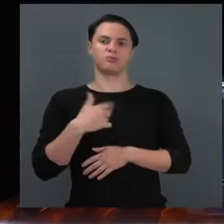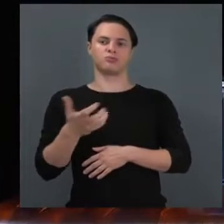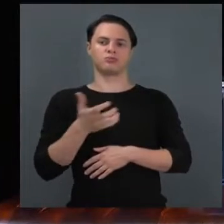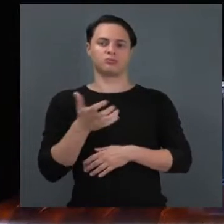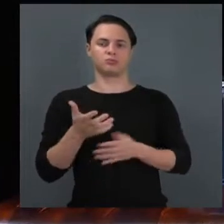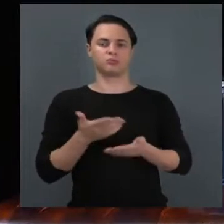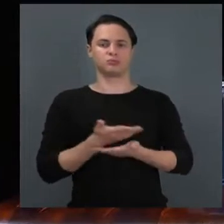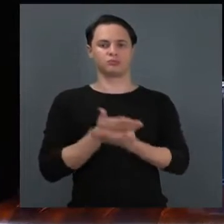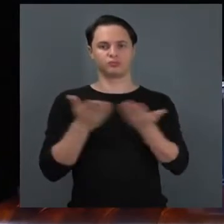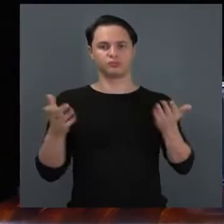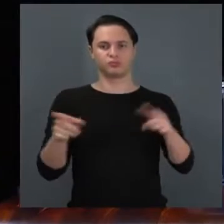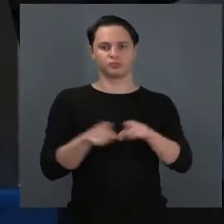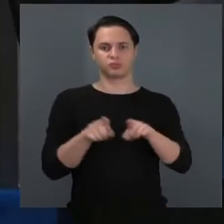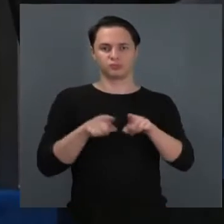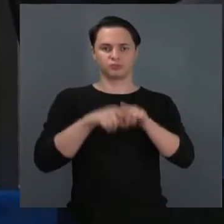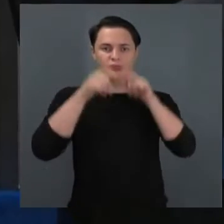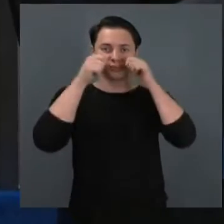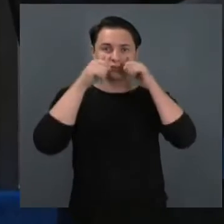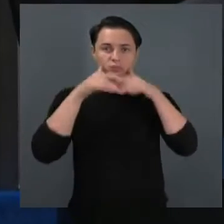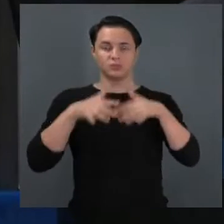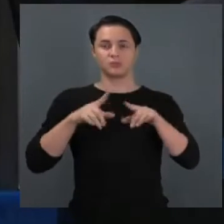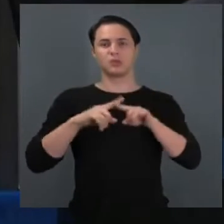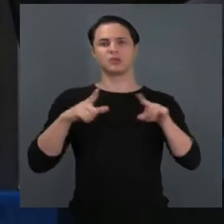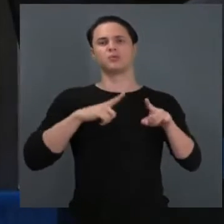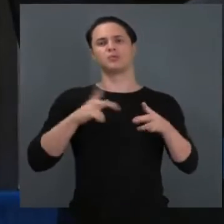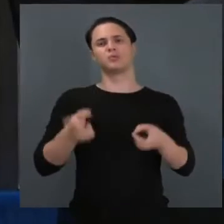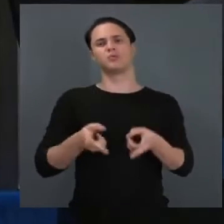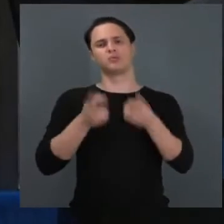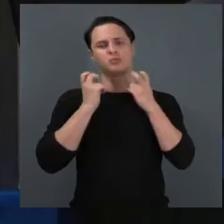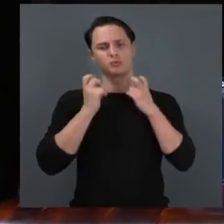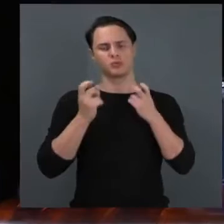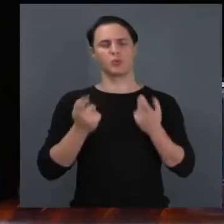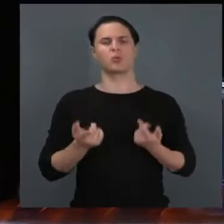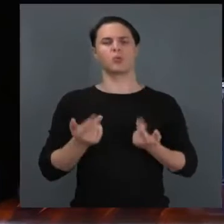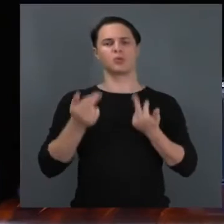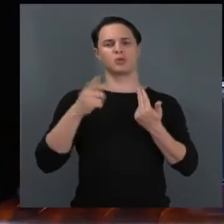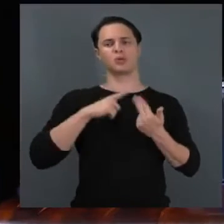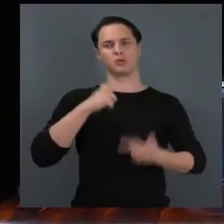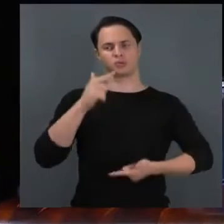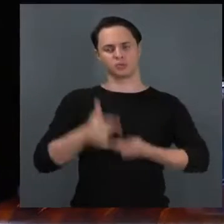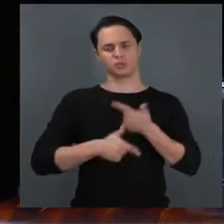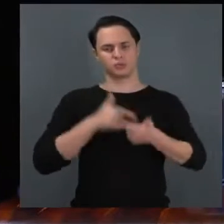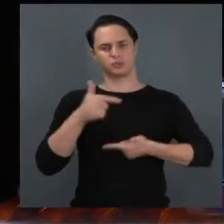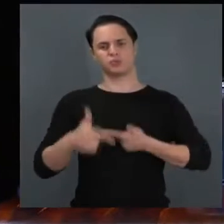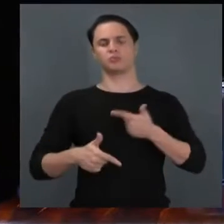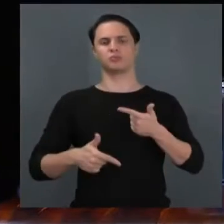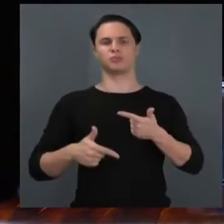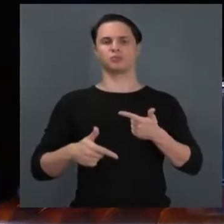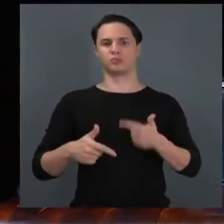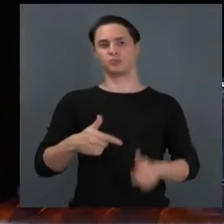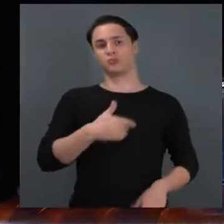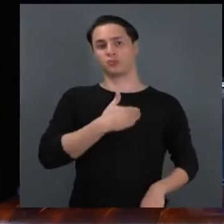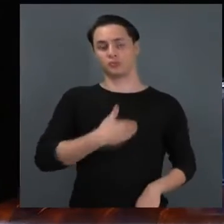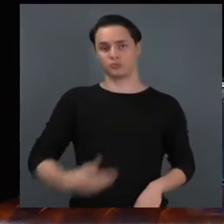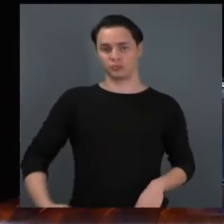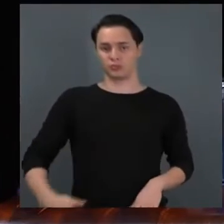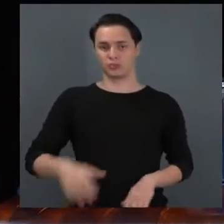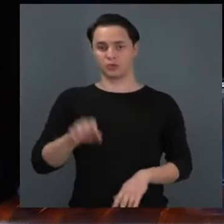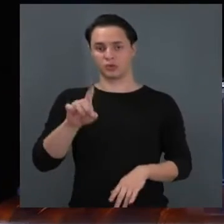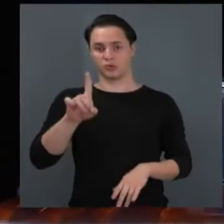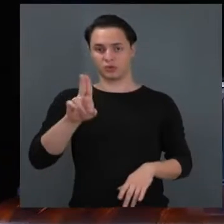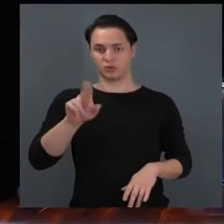deixar elas correrem pelo rosto, mas reconheço também o trabalho do governador Eduardo